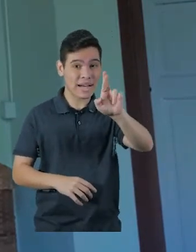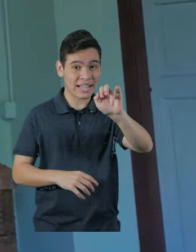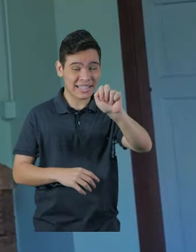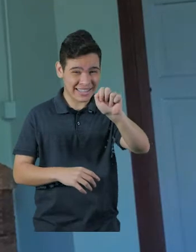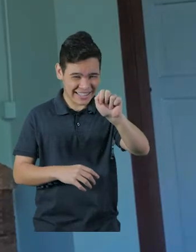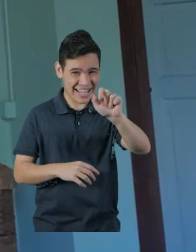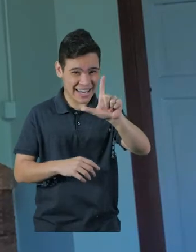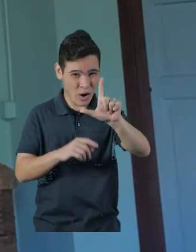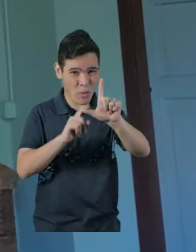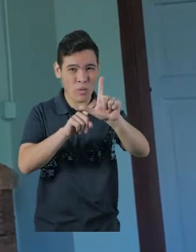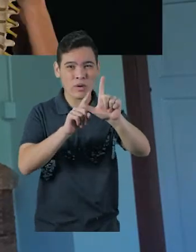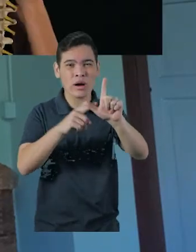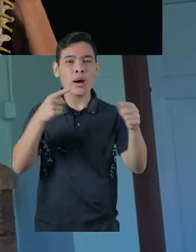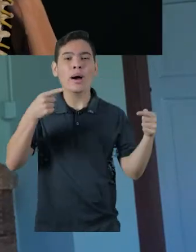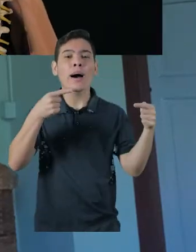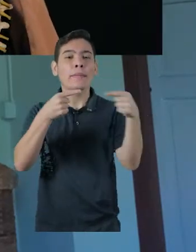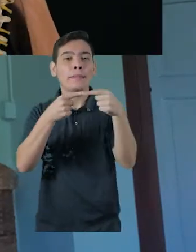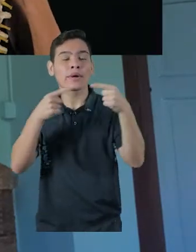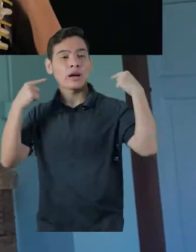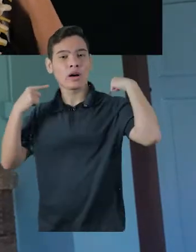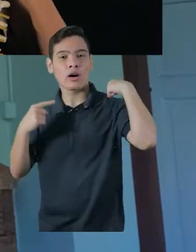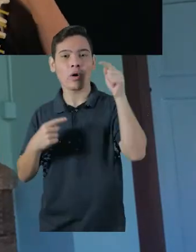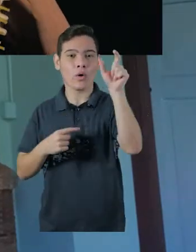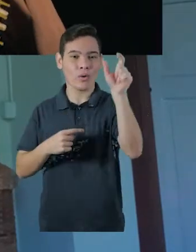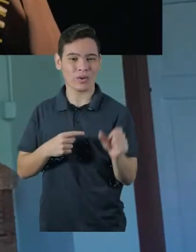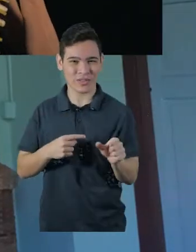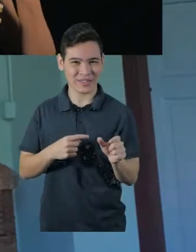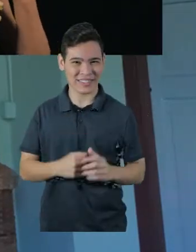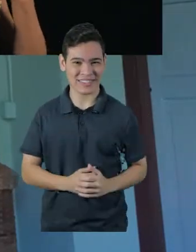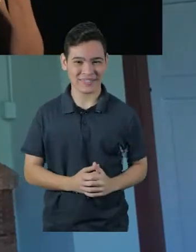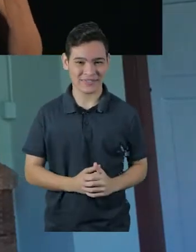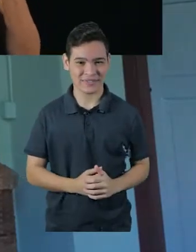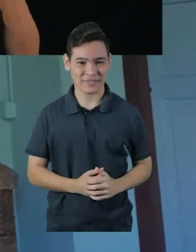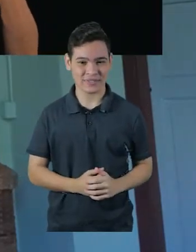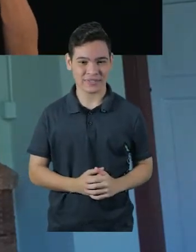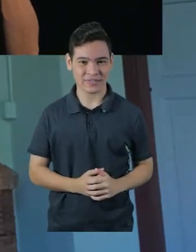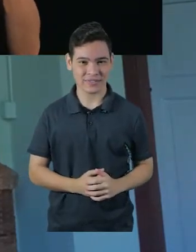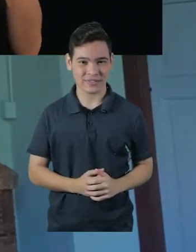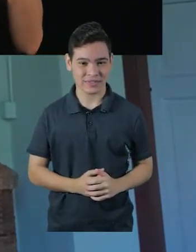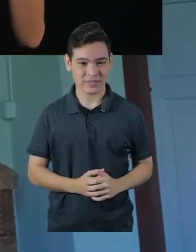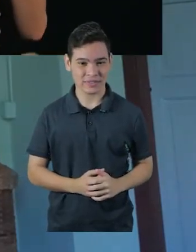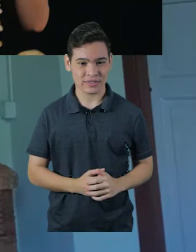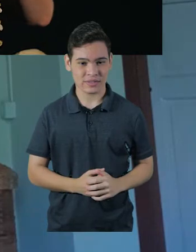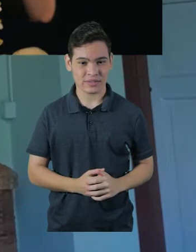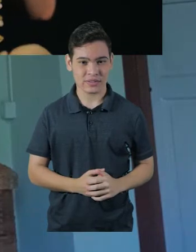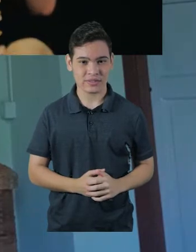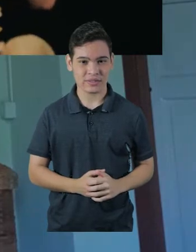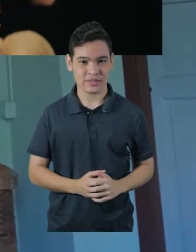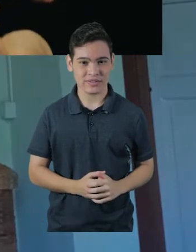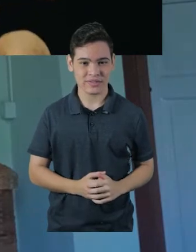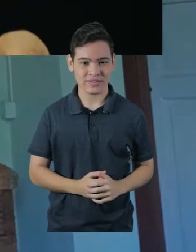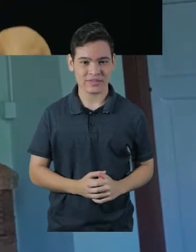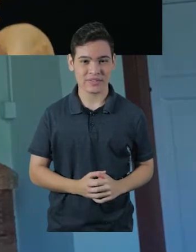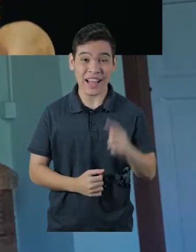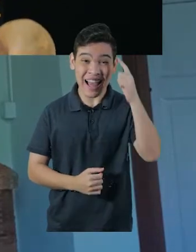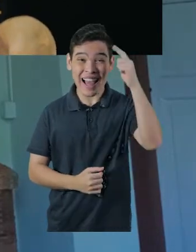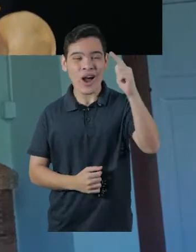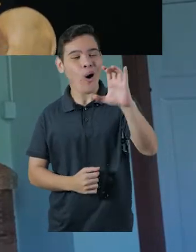para a Coluna. Esse sistema é um desdobramento, uma derivação do contato